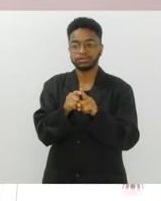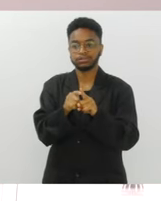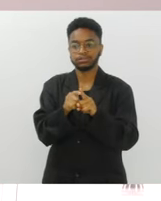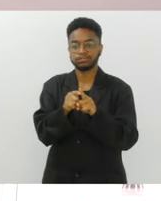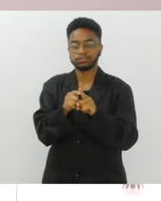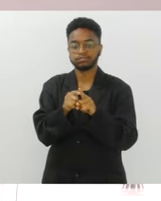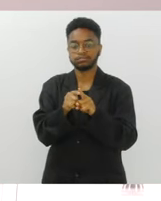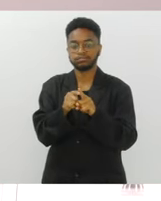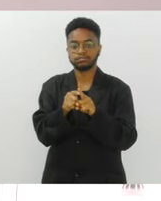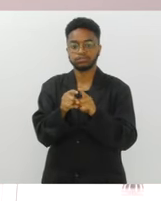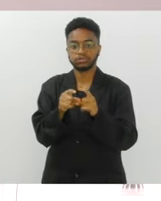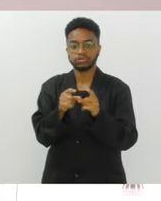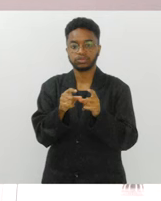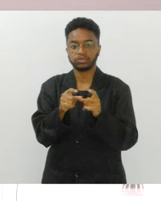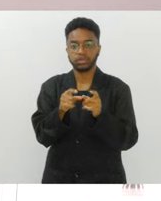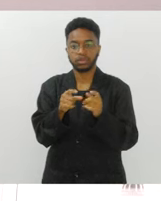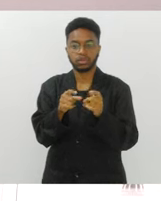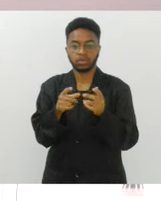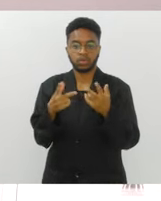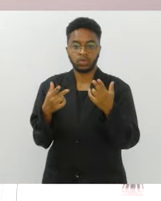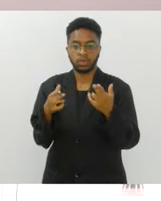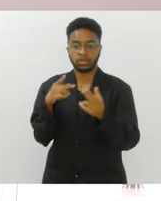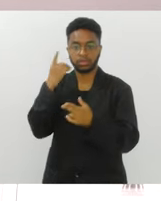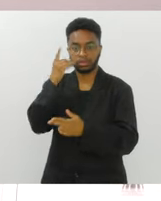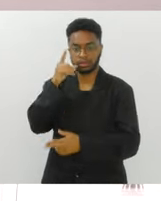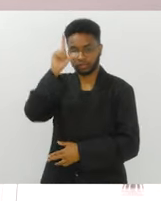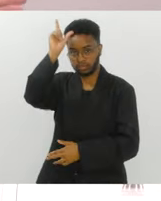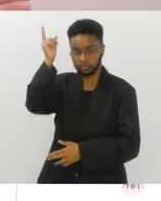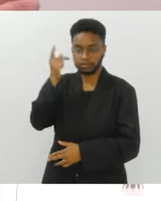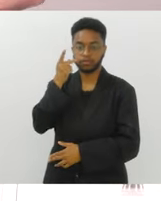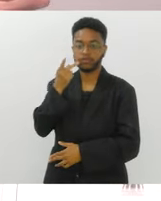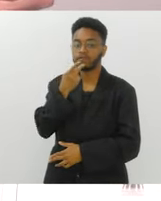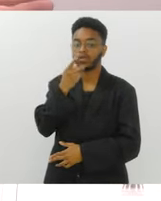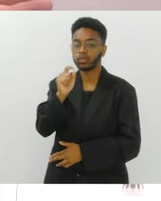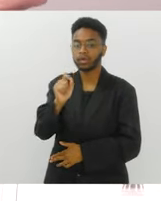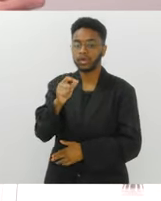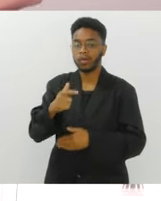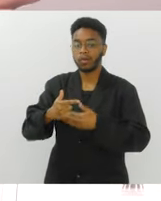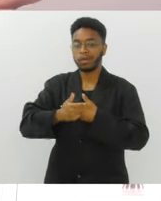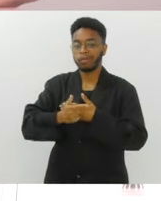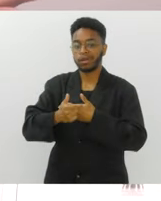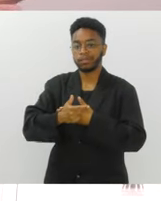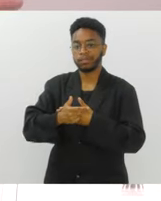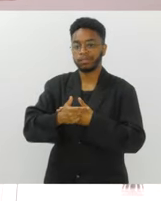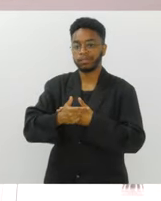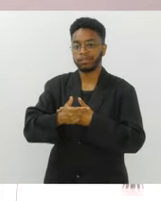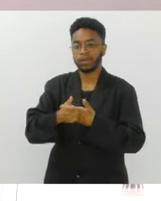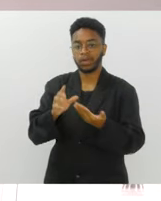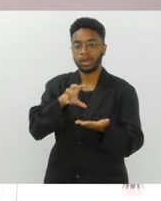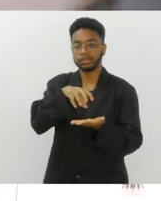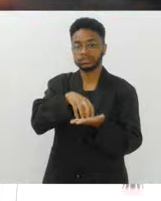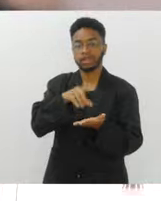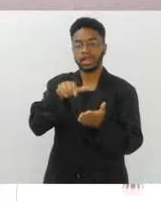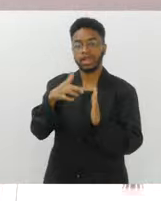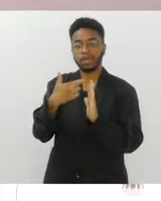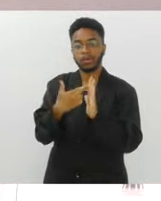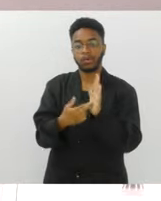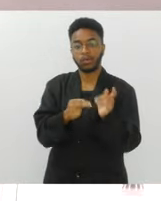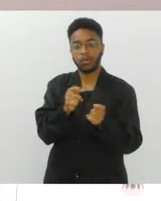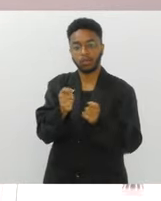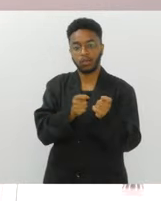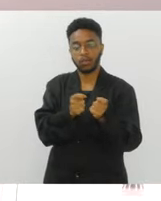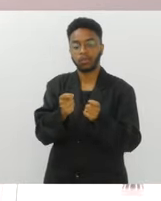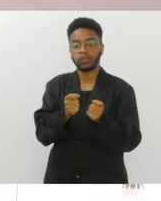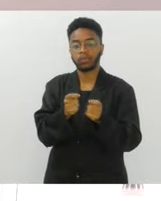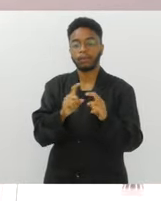nosso presidente da frente, deputado Luiz Paulo, o papel da agência é esse papel regulador e mediador,